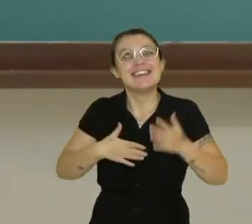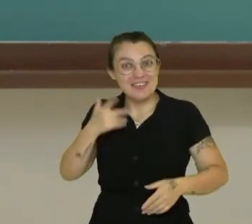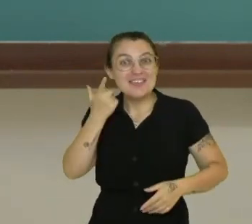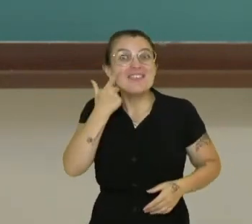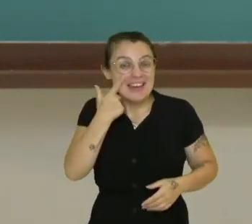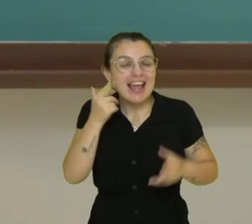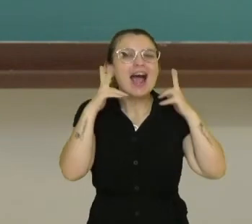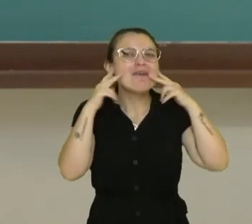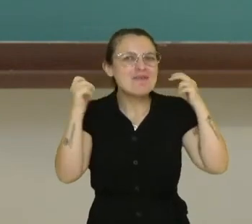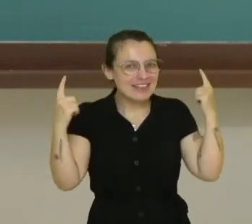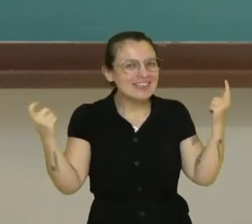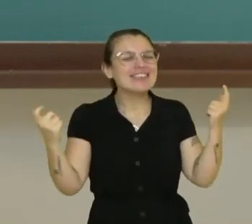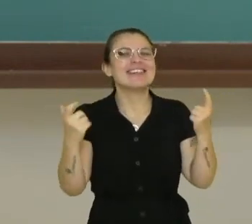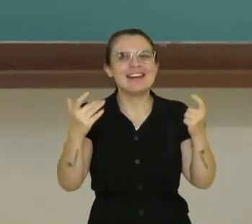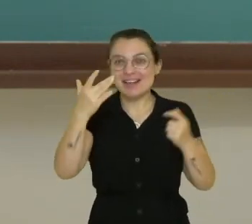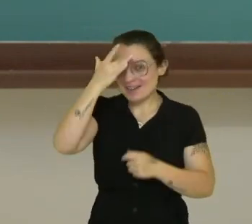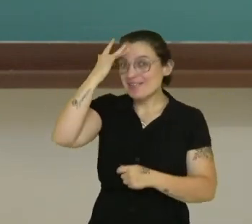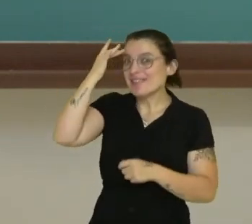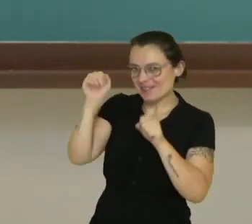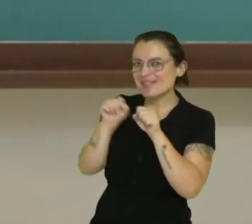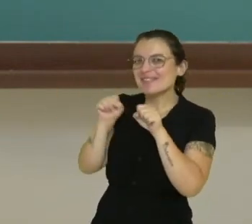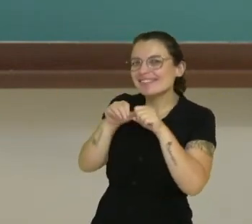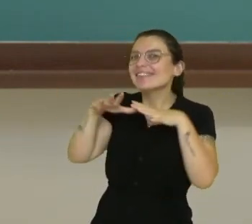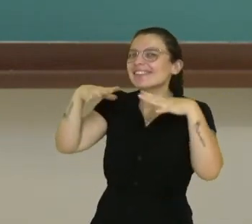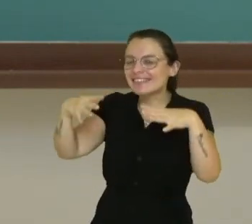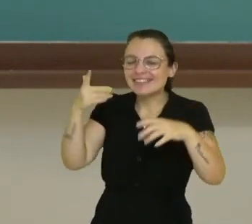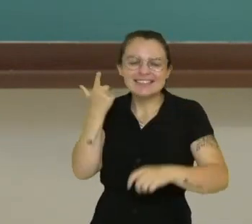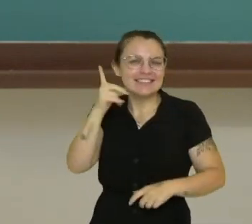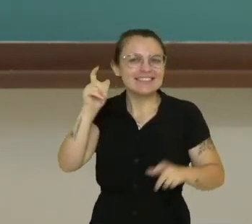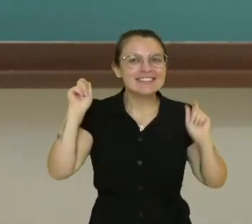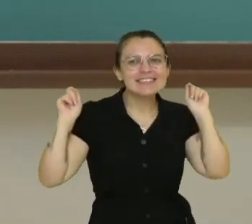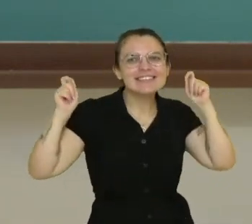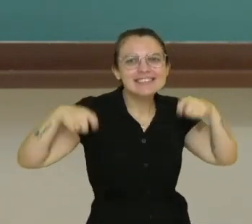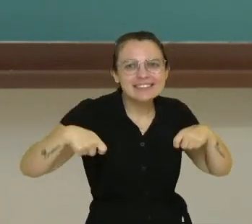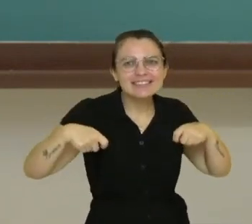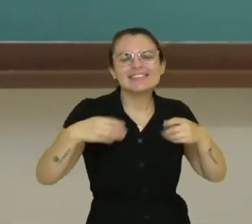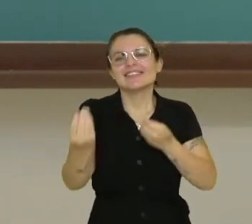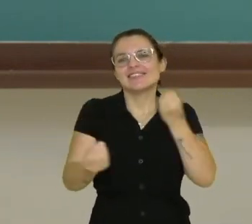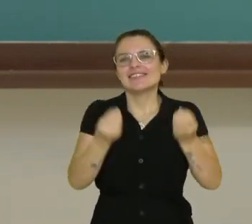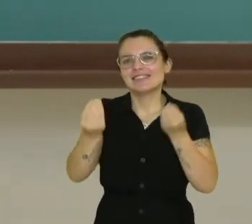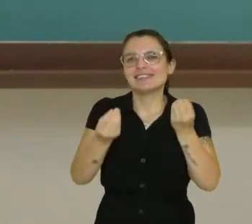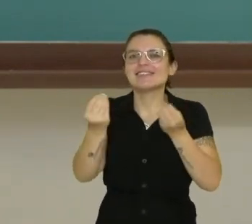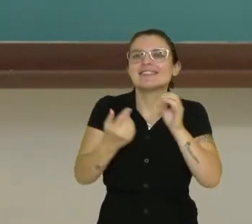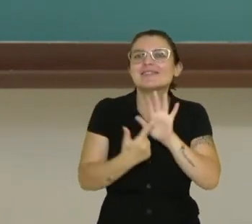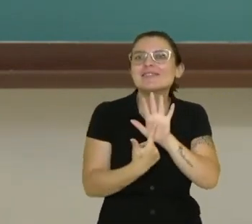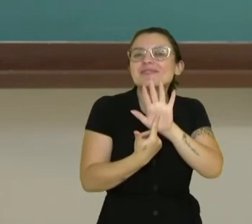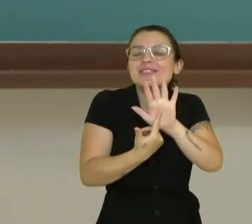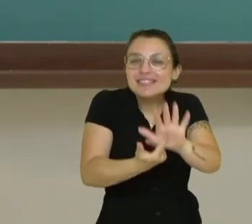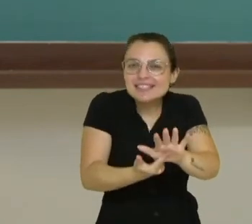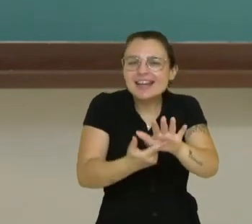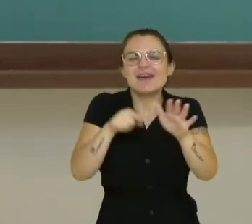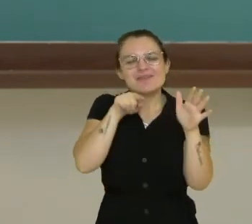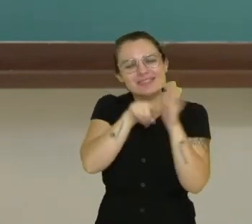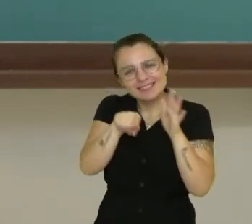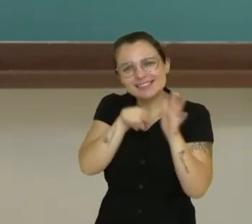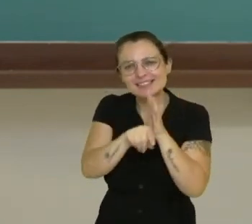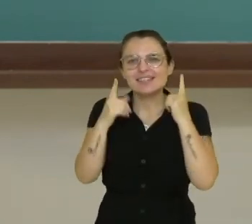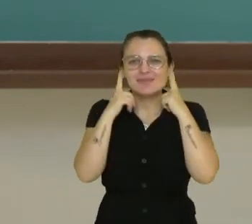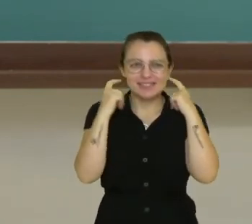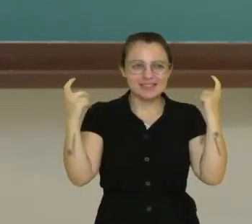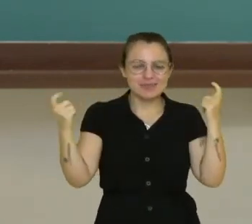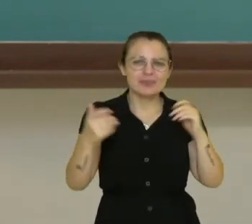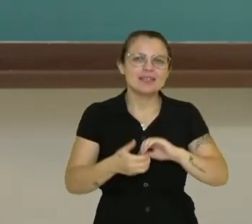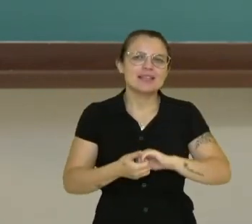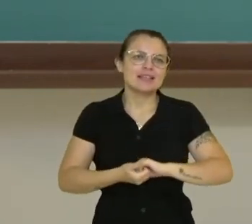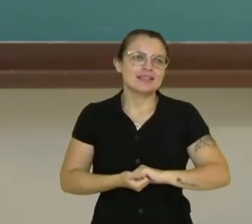Veja como o homem é criativo. Existem várias possibilidades de você expressar, de você explorar as sonoridades. Agora